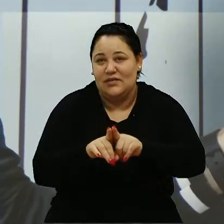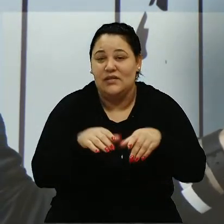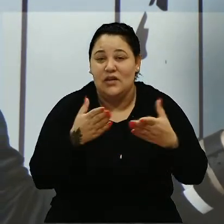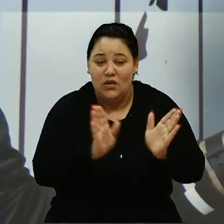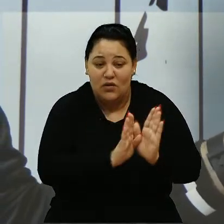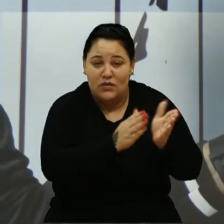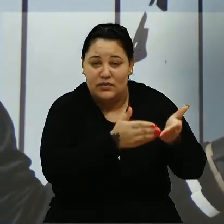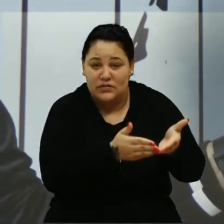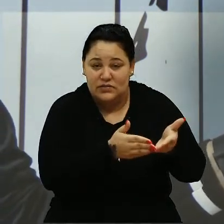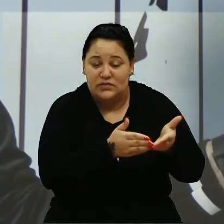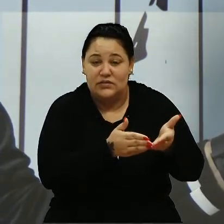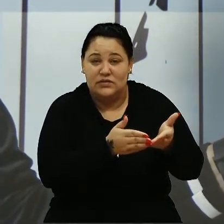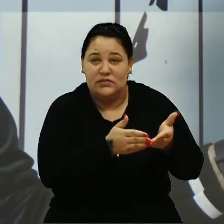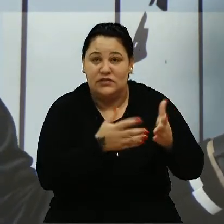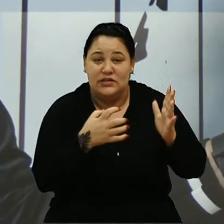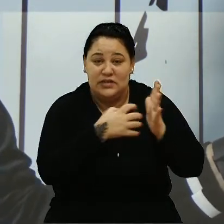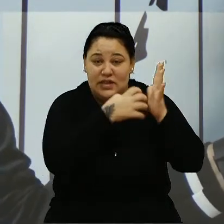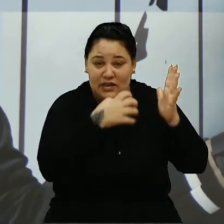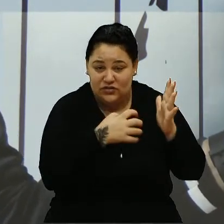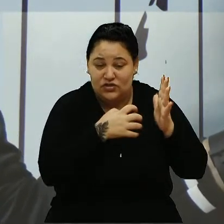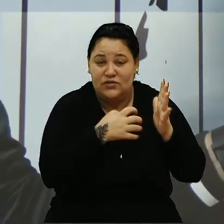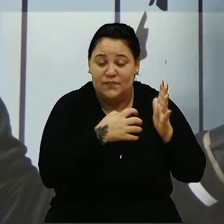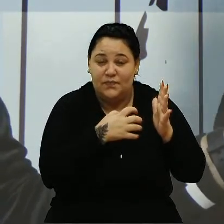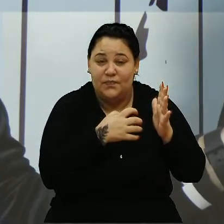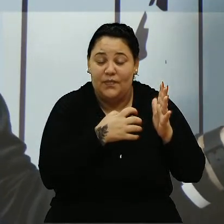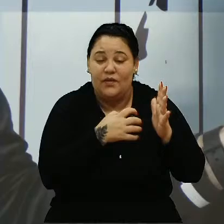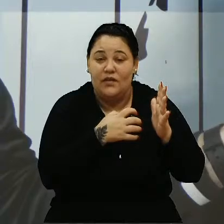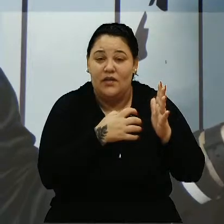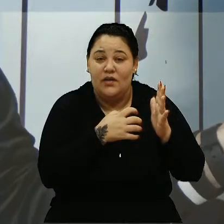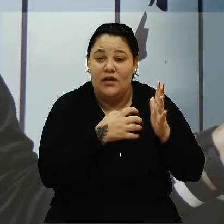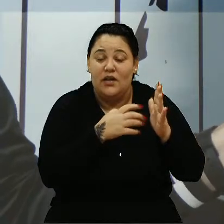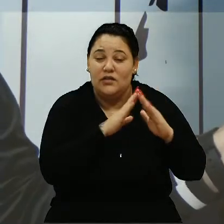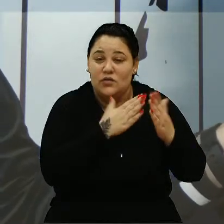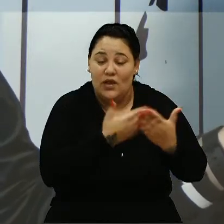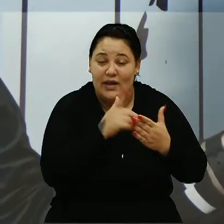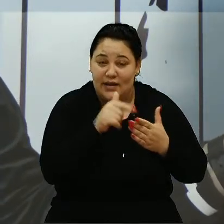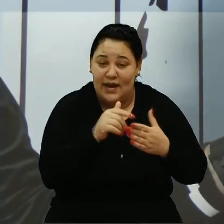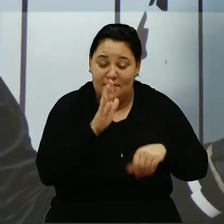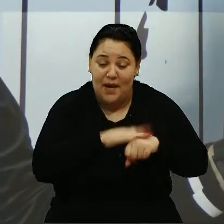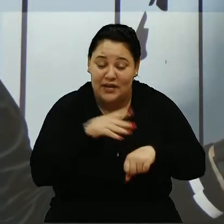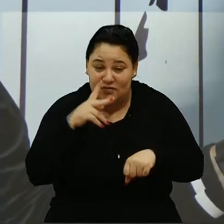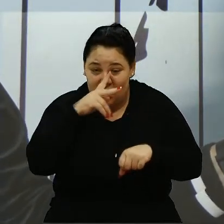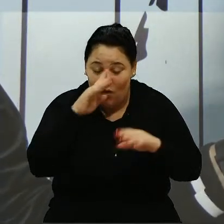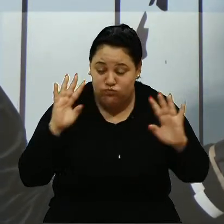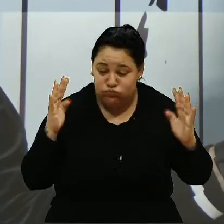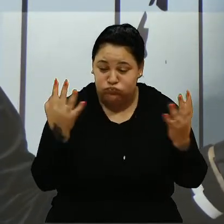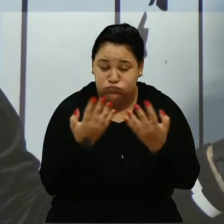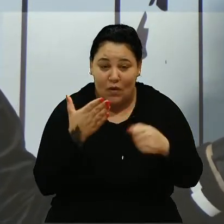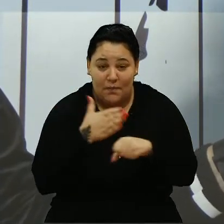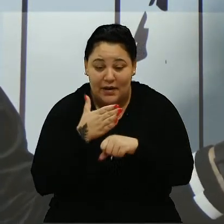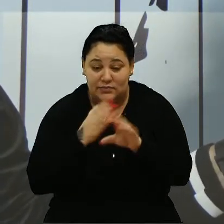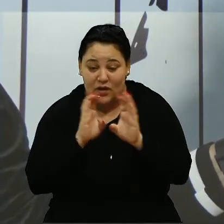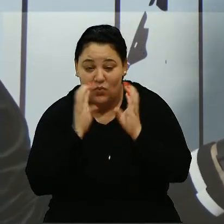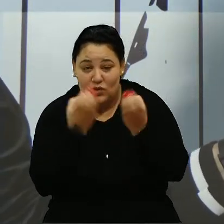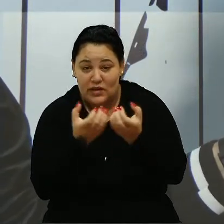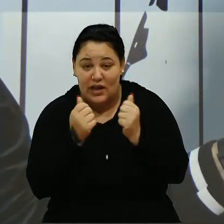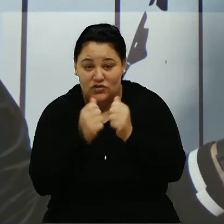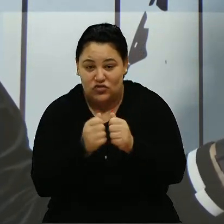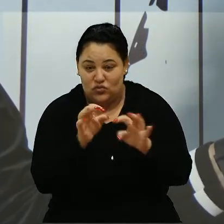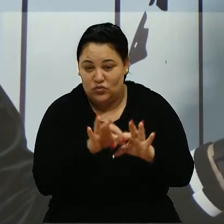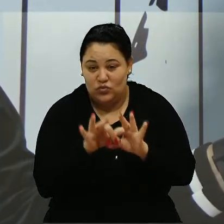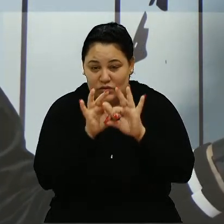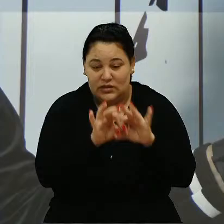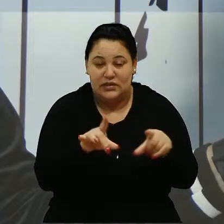acidente e violência escolar, que é a CIPAV, né, que é o fortalecimento do envolvimento escolar no entorno da comunidade escolar. Né?